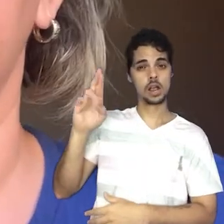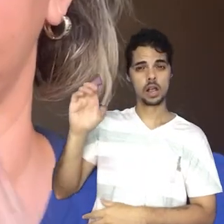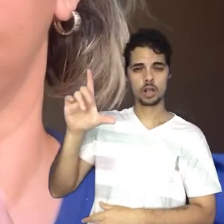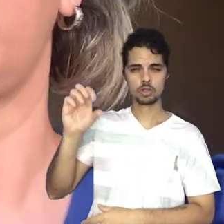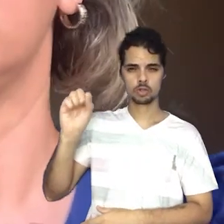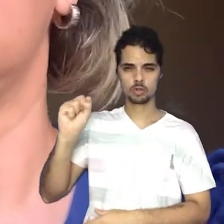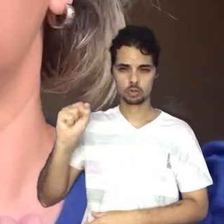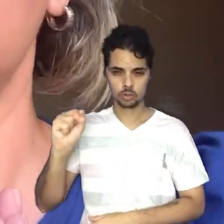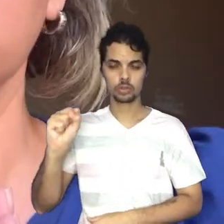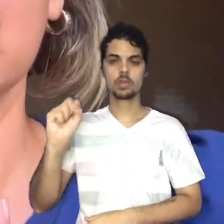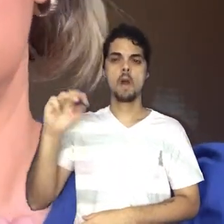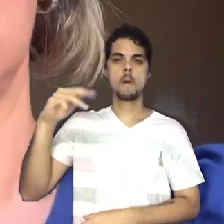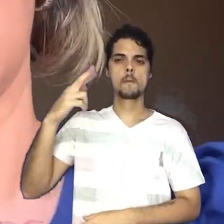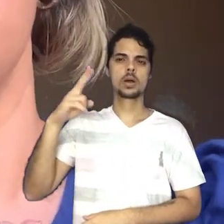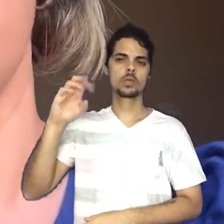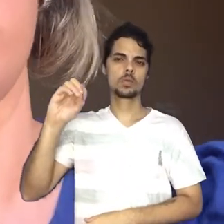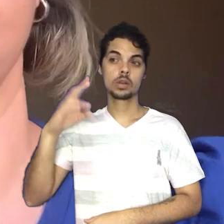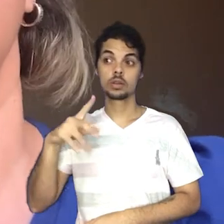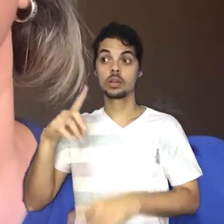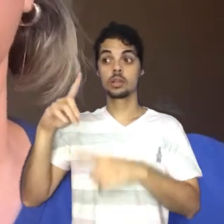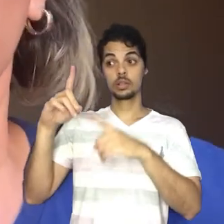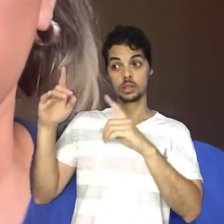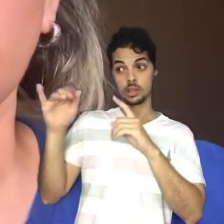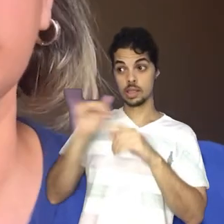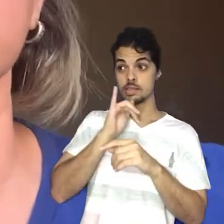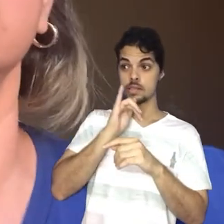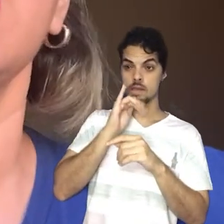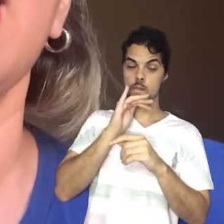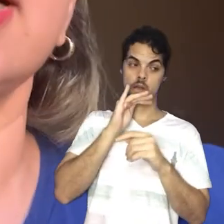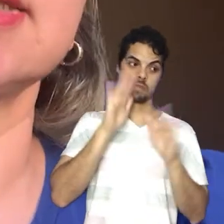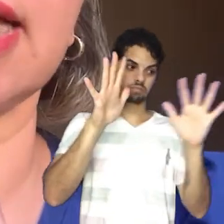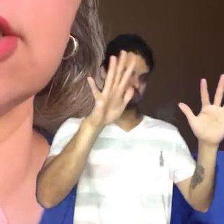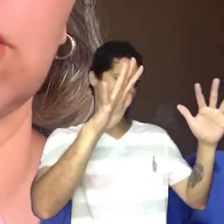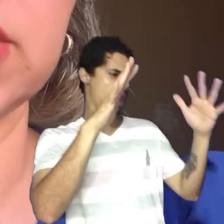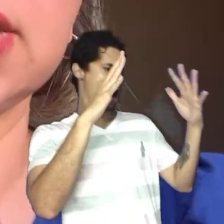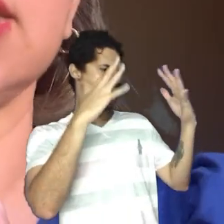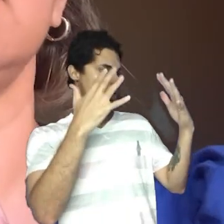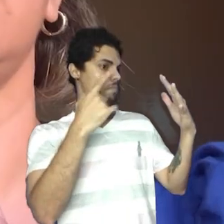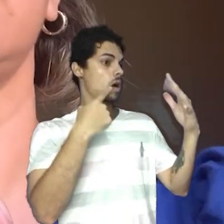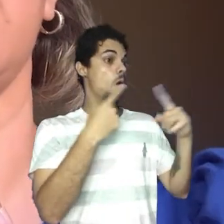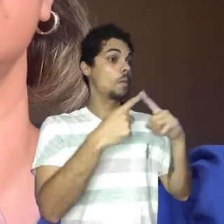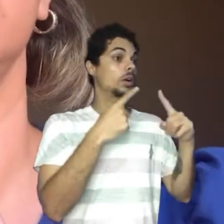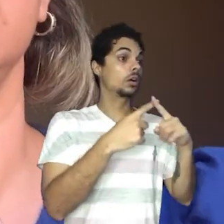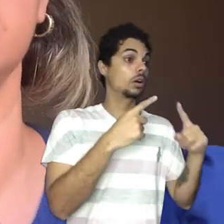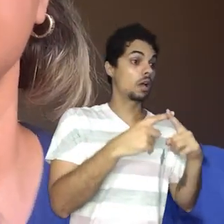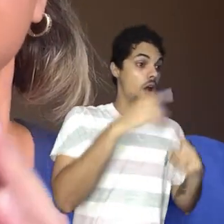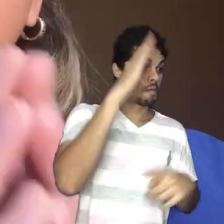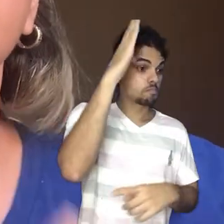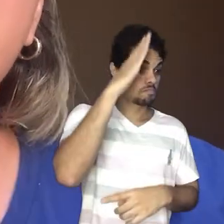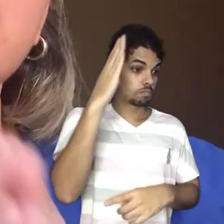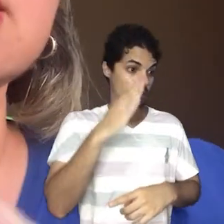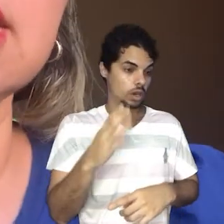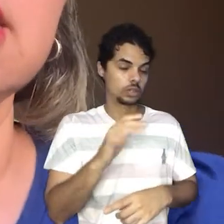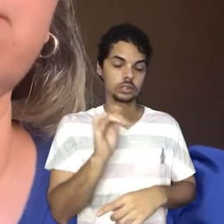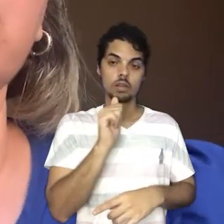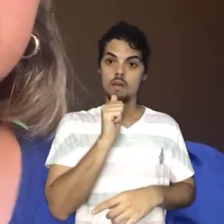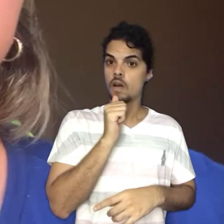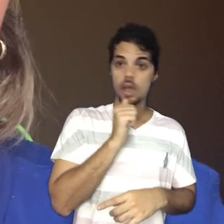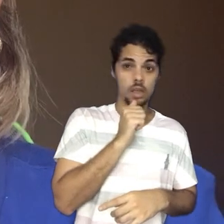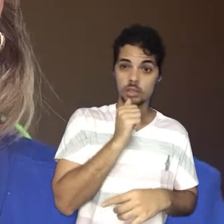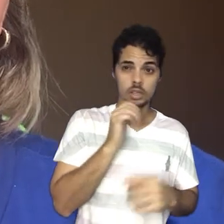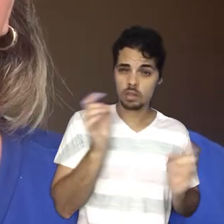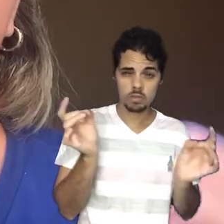que Brasil não disse amém em todas as questões que a Inglaterra queria. E ele cita,